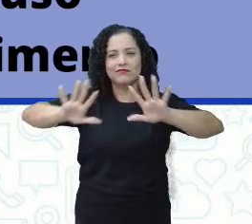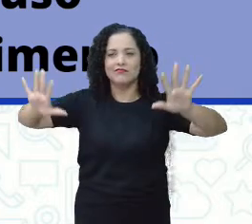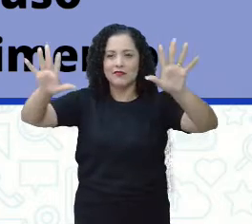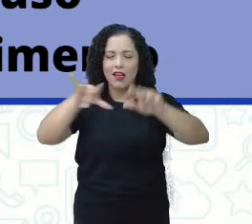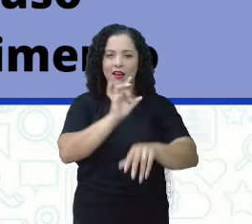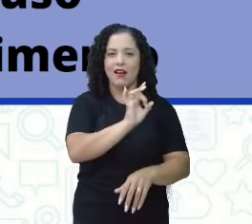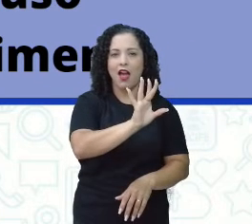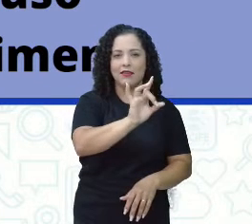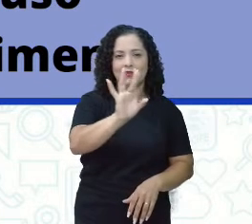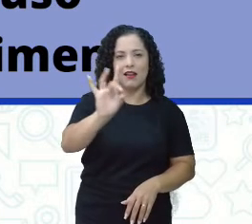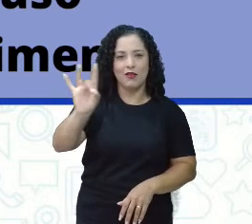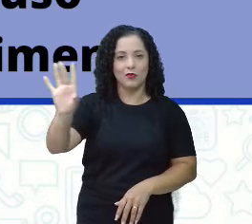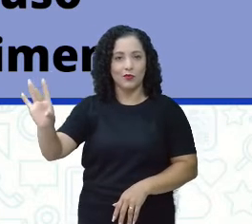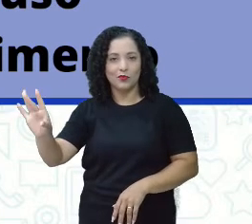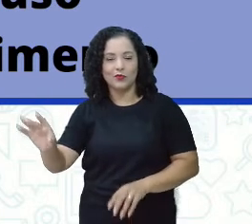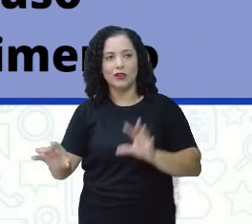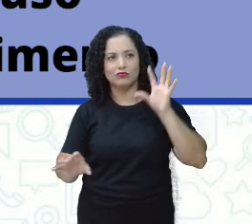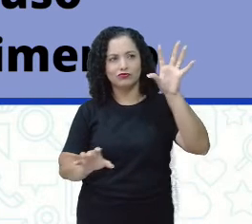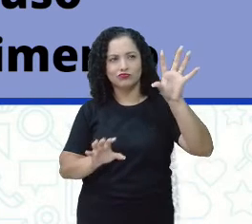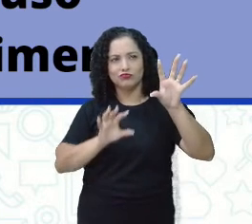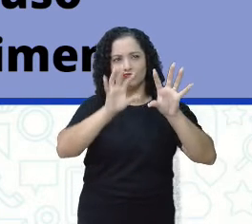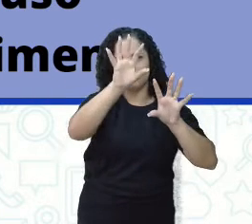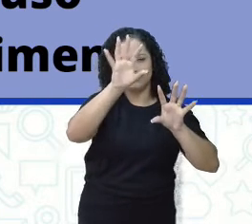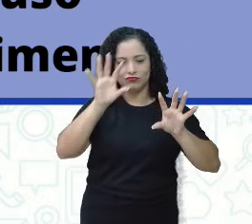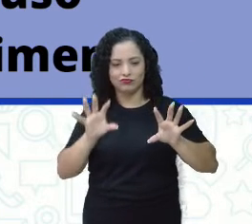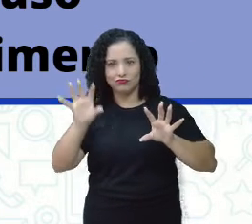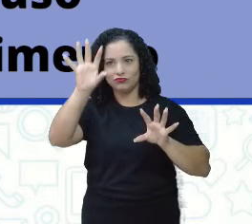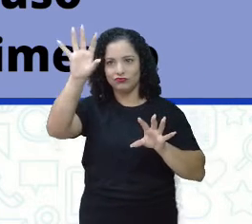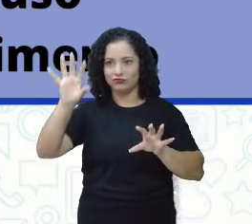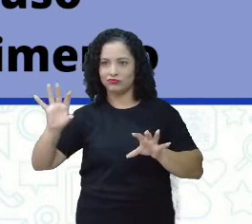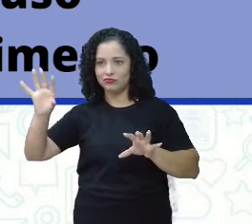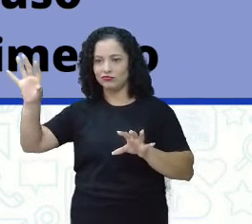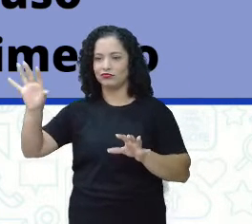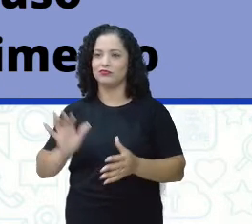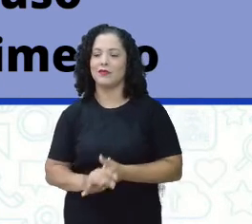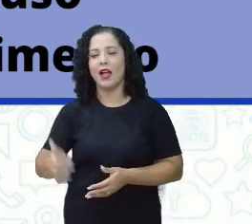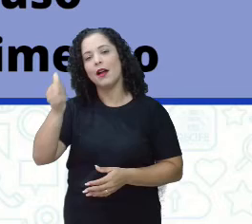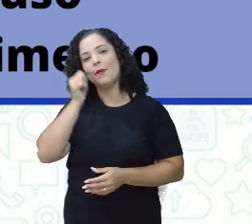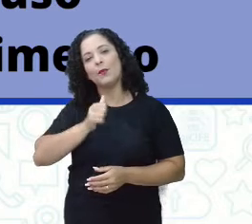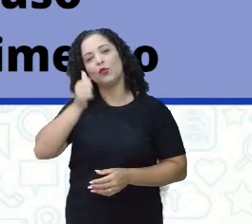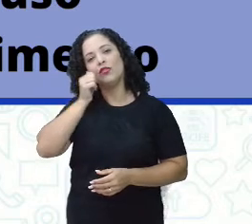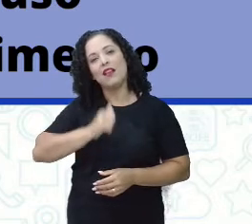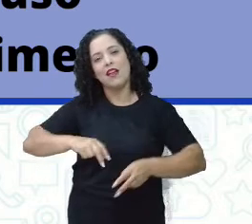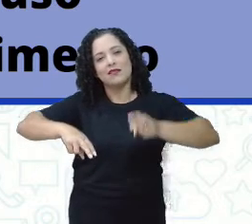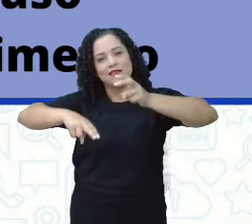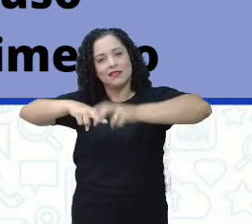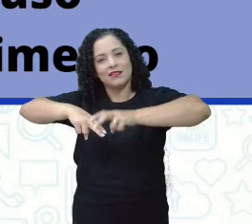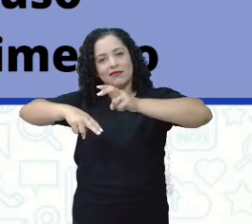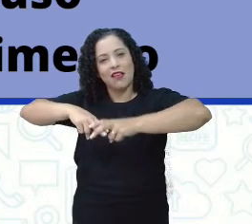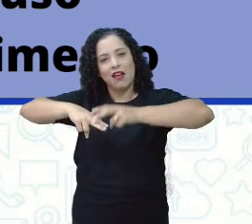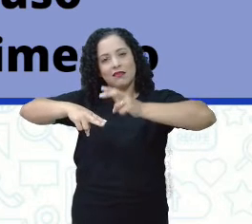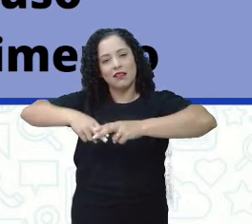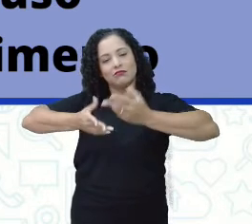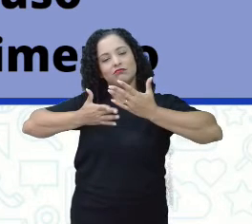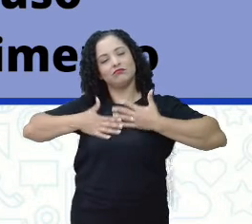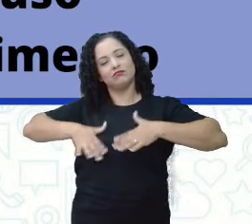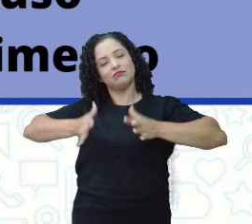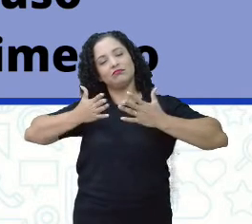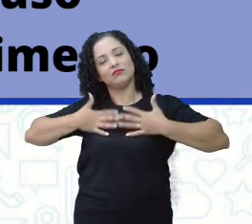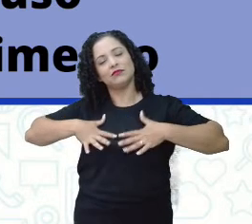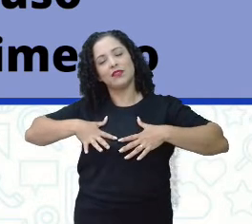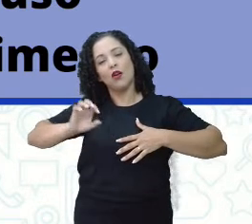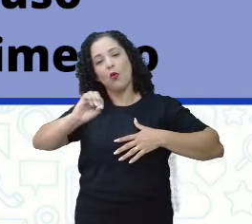desses personagens eu saí montando. Então, vamos lá. A moça sentada na cadeira está em repouso ou